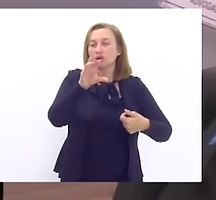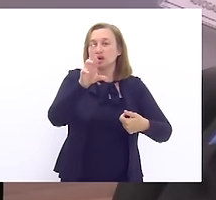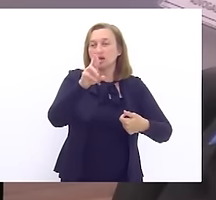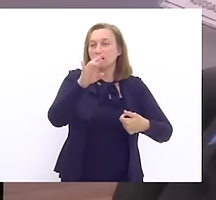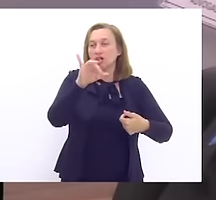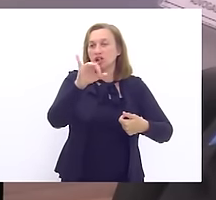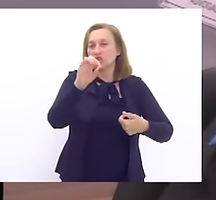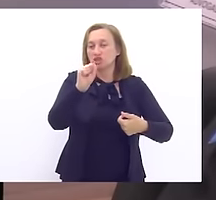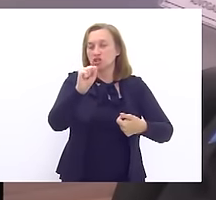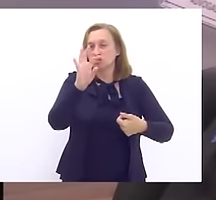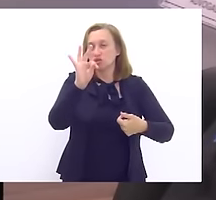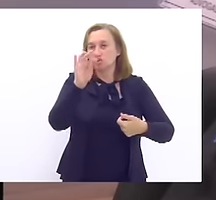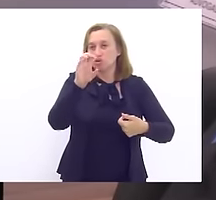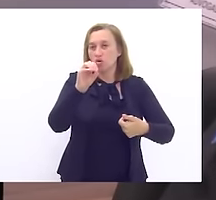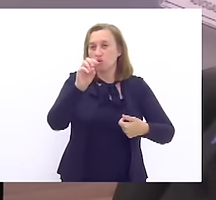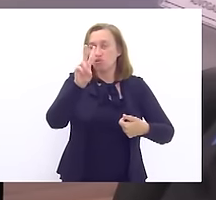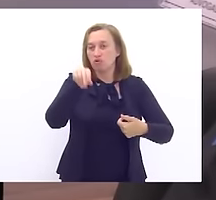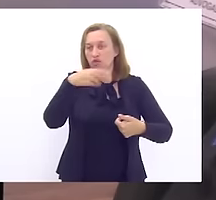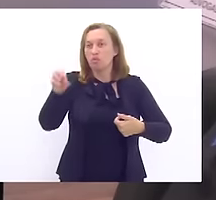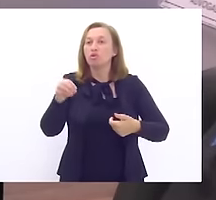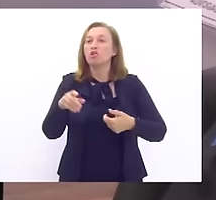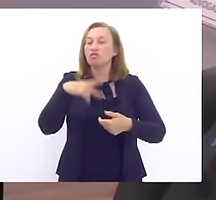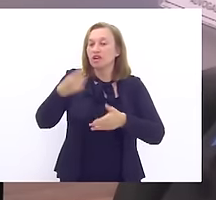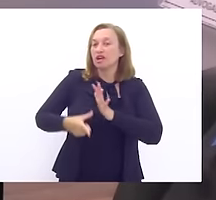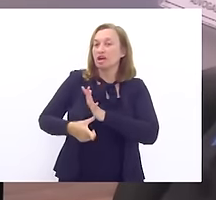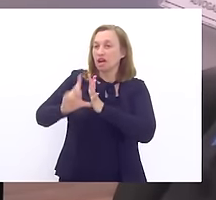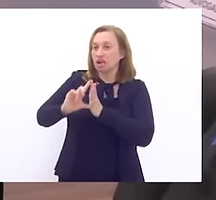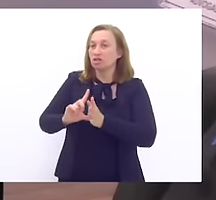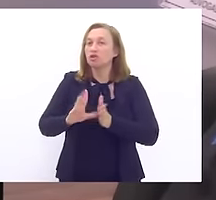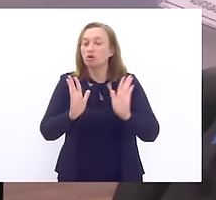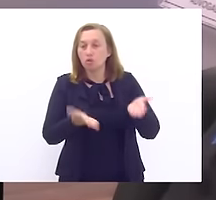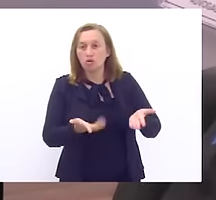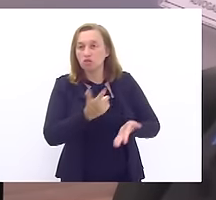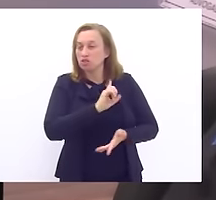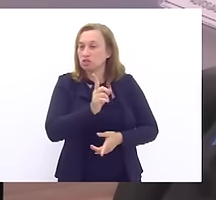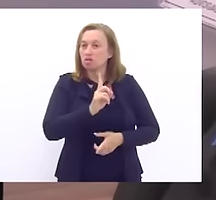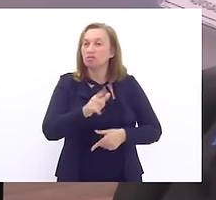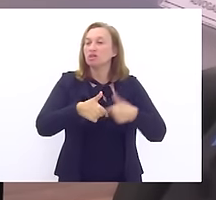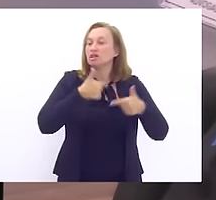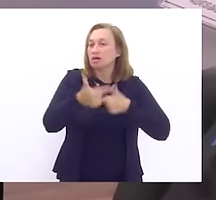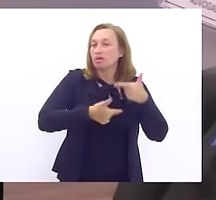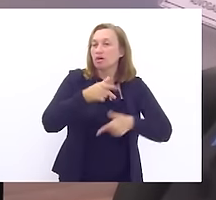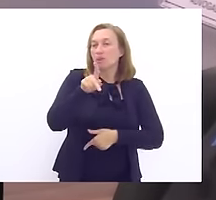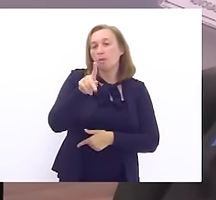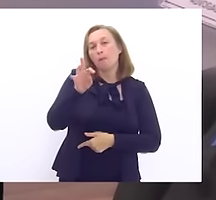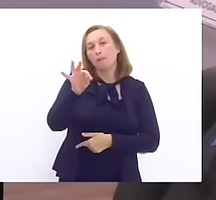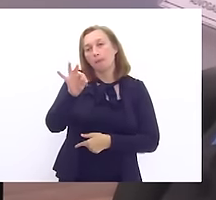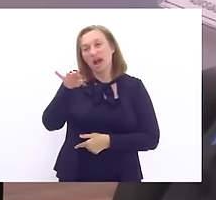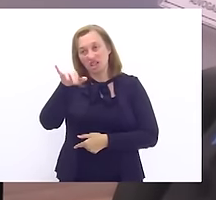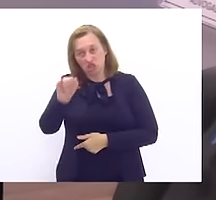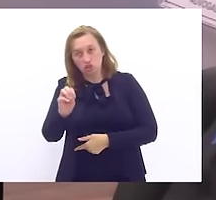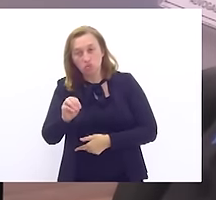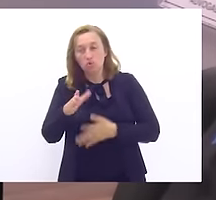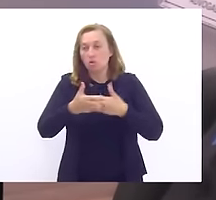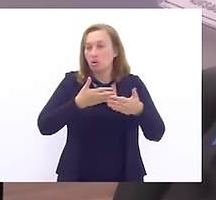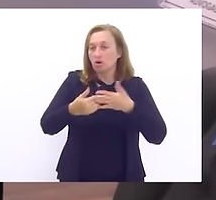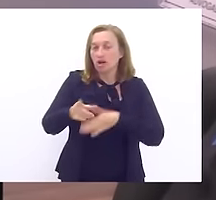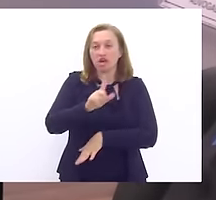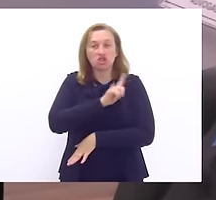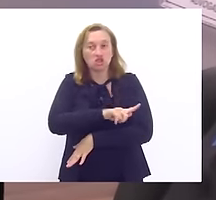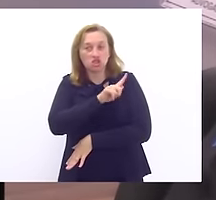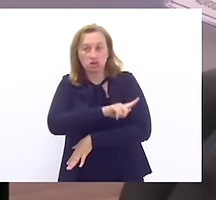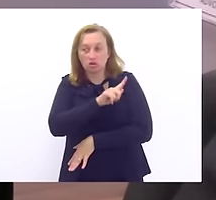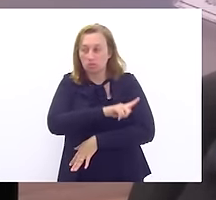eh do argumento nós hoje não trabalhamos com Pátio certo não temos qualquer tipo de gestão sobre Pátio